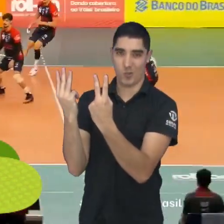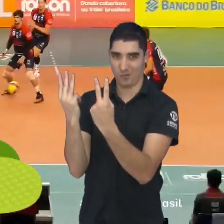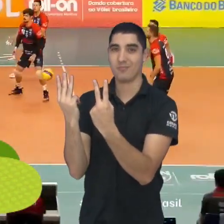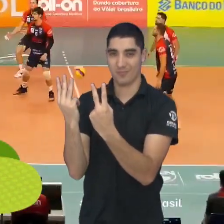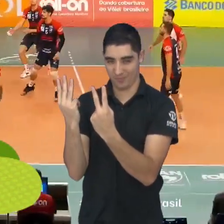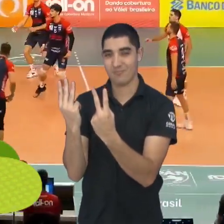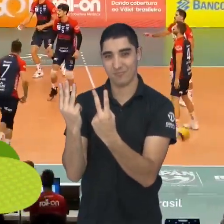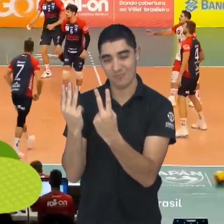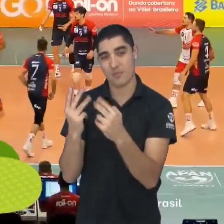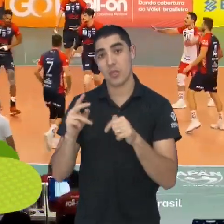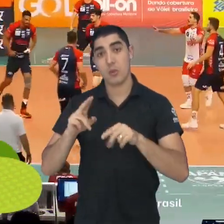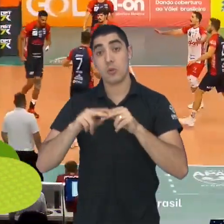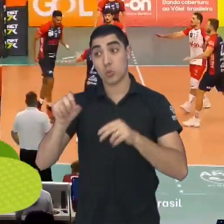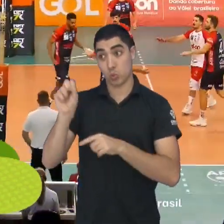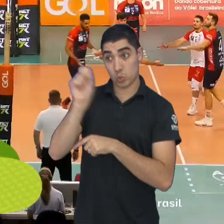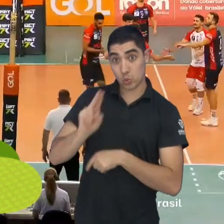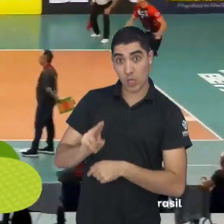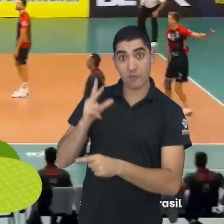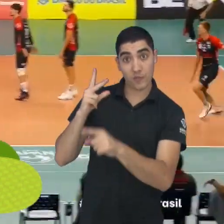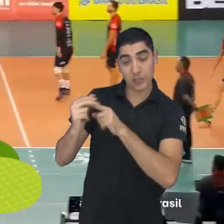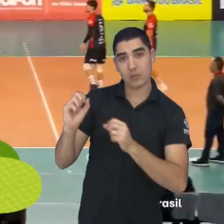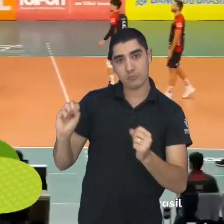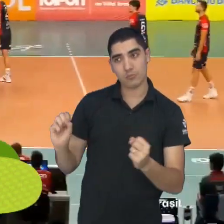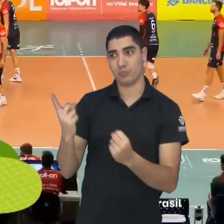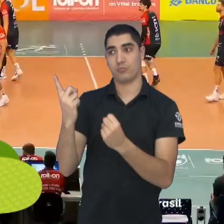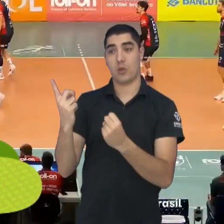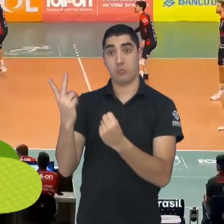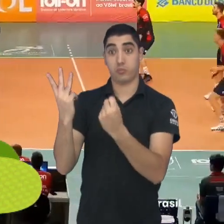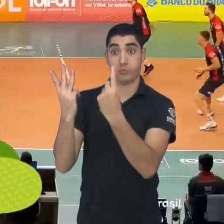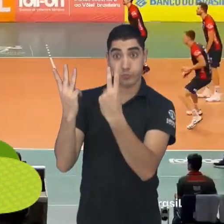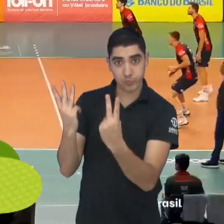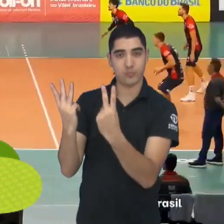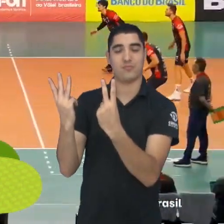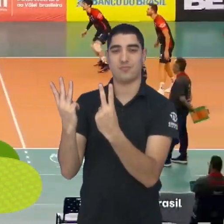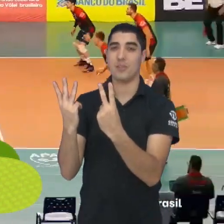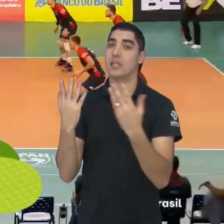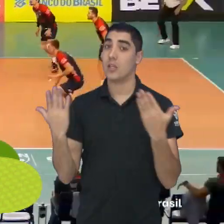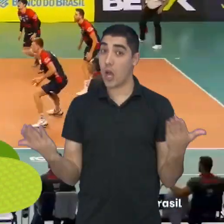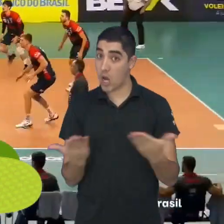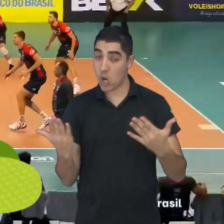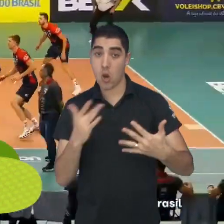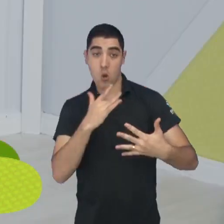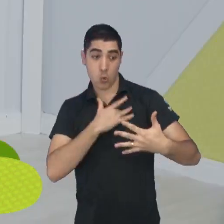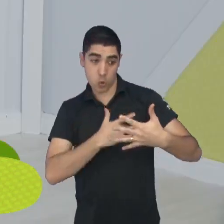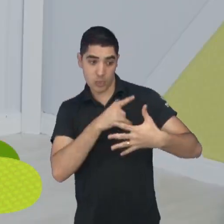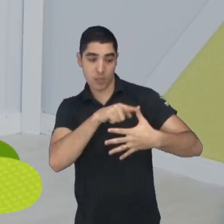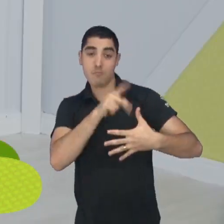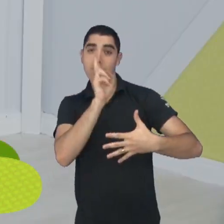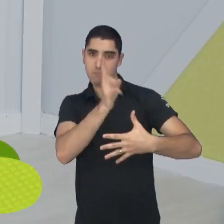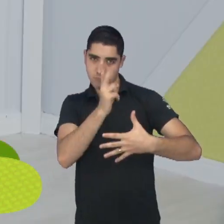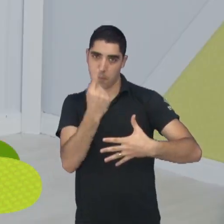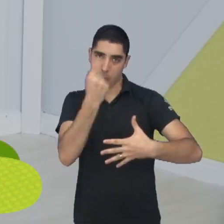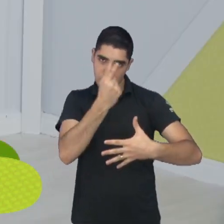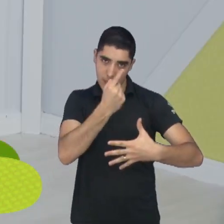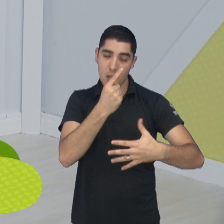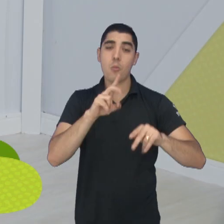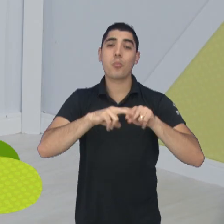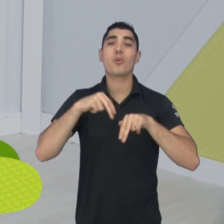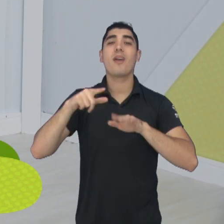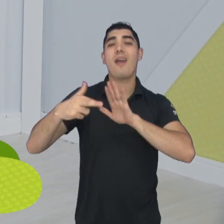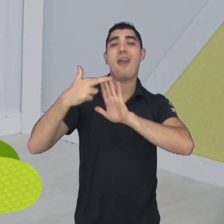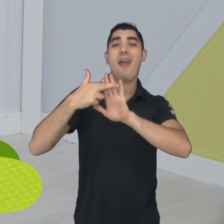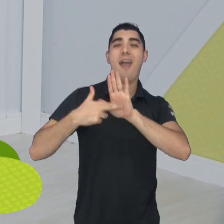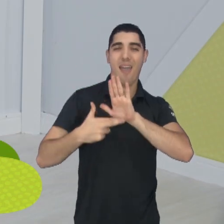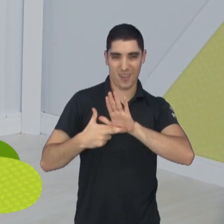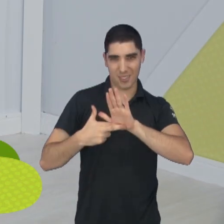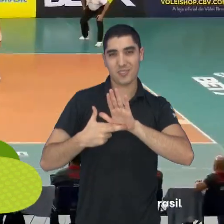entre aspas, o Suzano no tie-break por 3-2 e agora só fica na frente do São José. O Cruzeiro, por conta dos critérios de desempate.